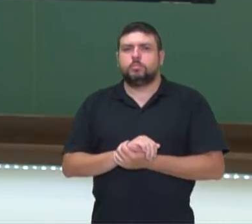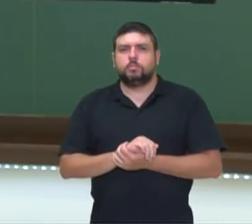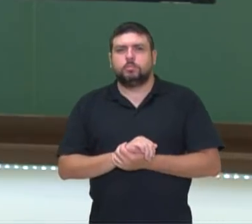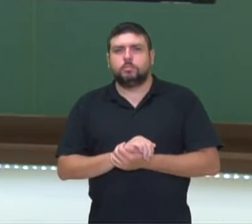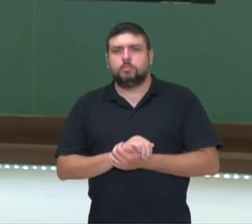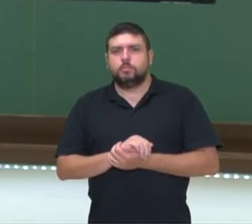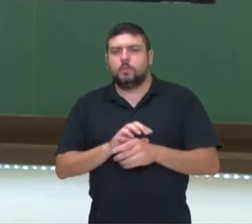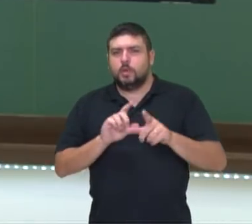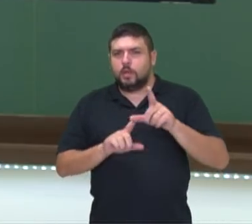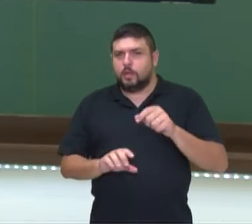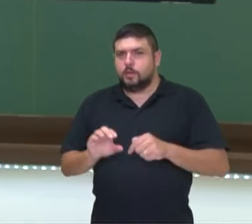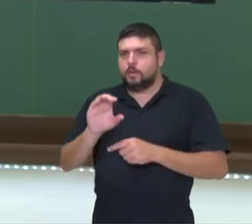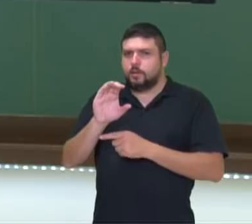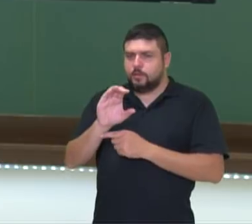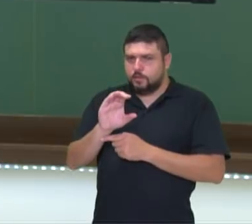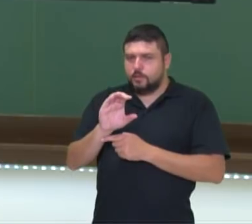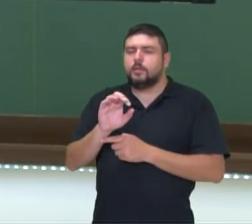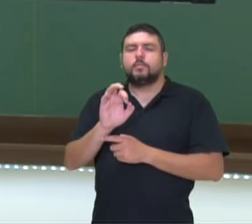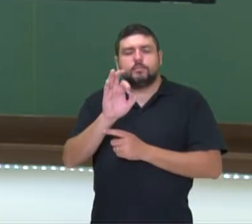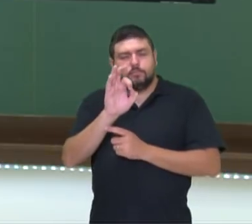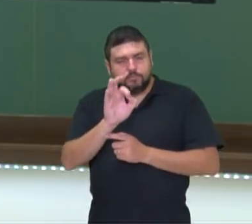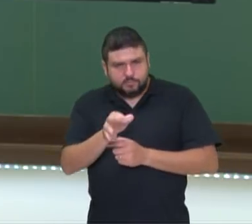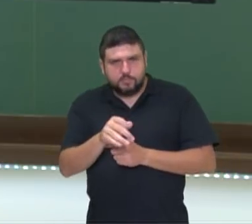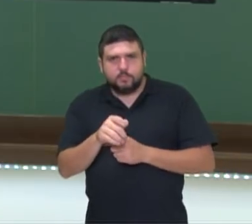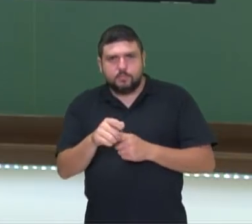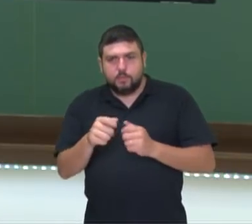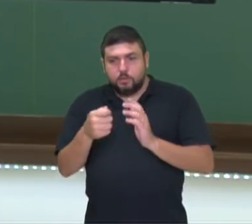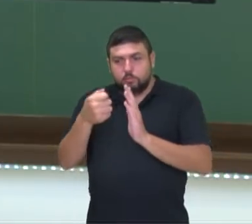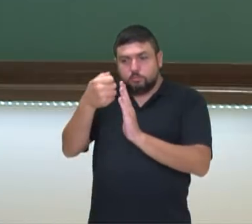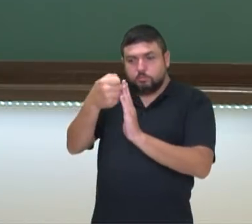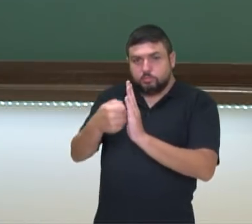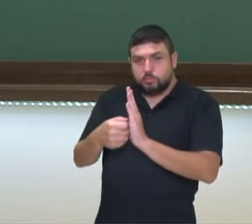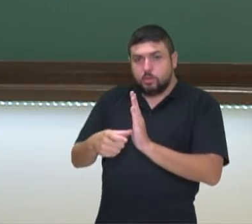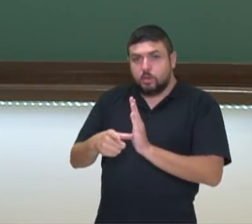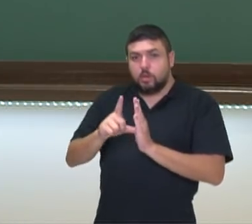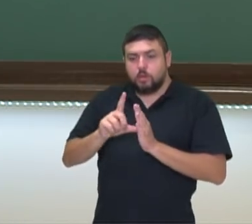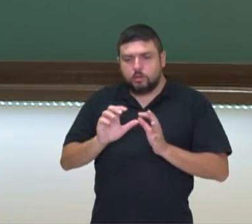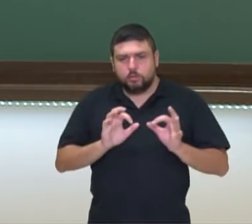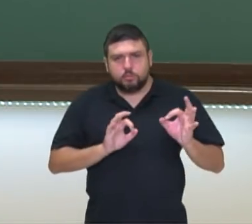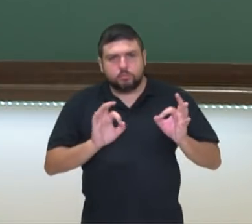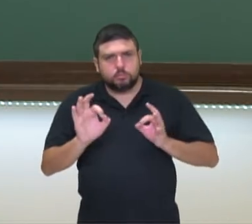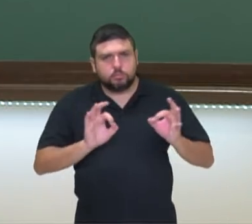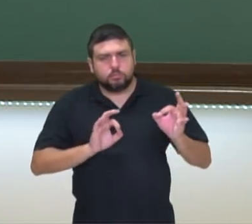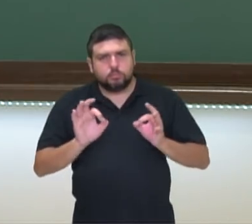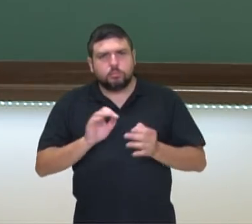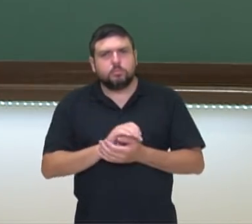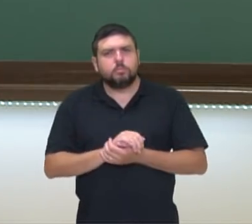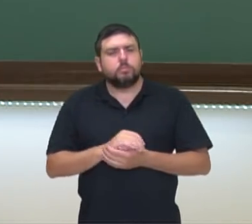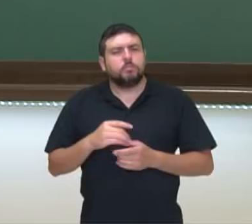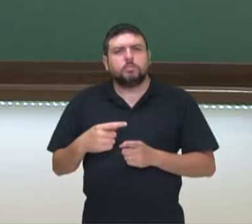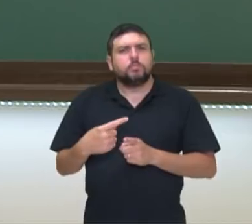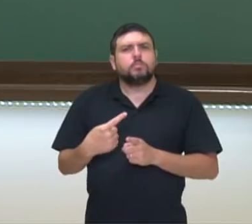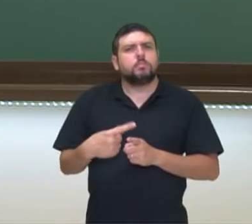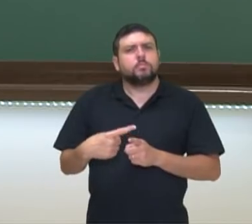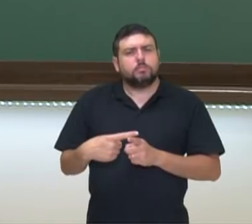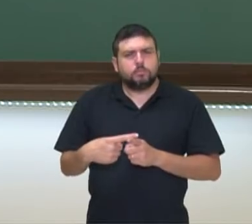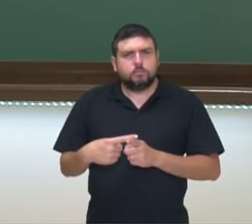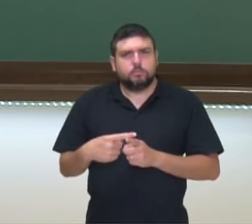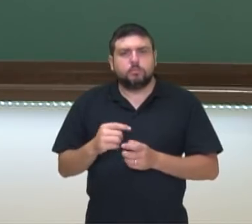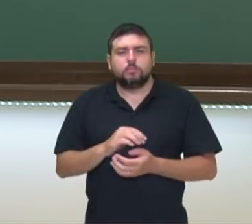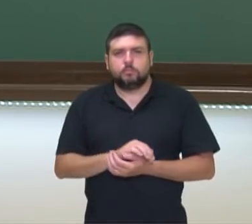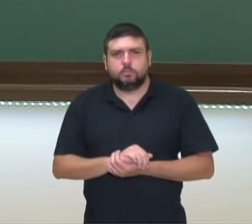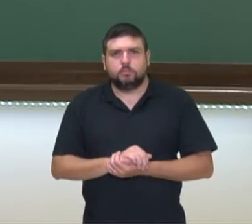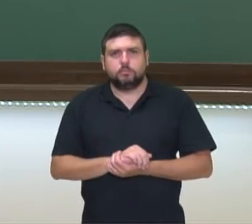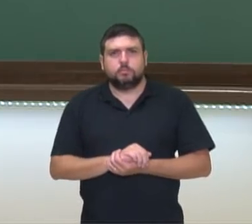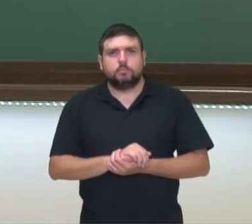C, ter um planejamento, é a alternativa correta. Por que ter um planejamento é necessário para escrever um